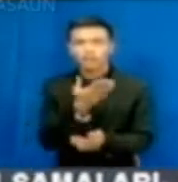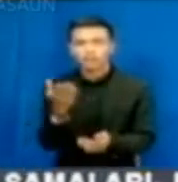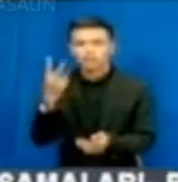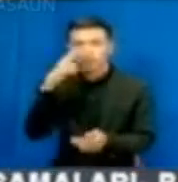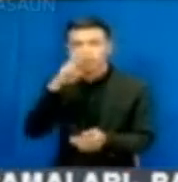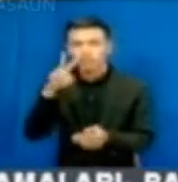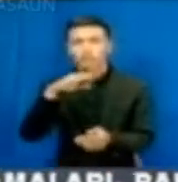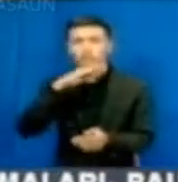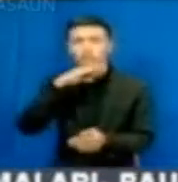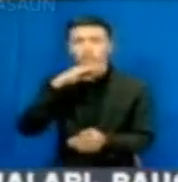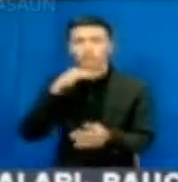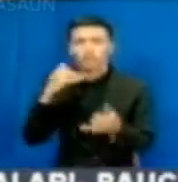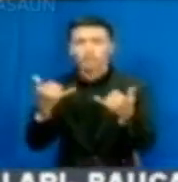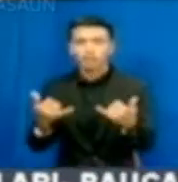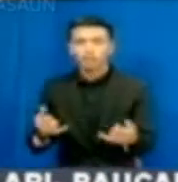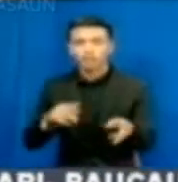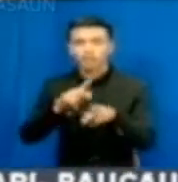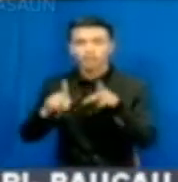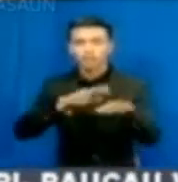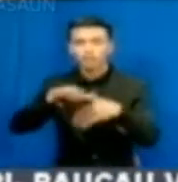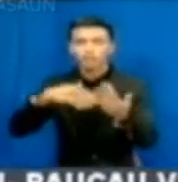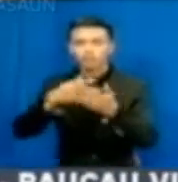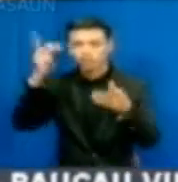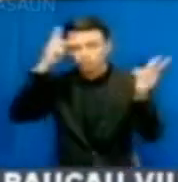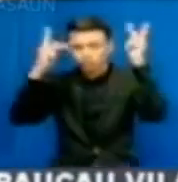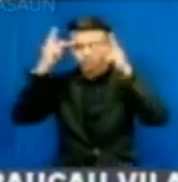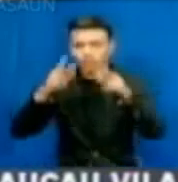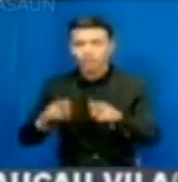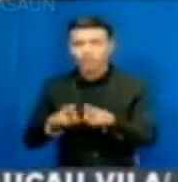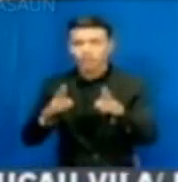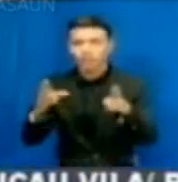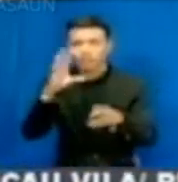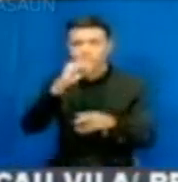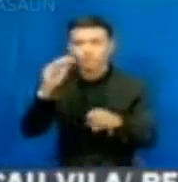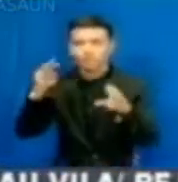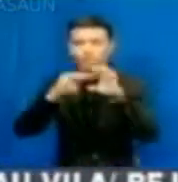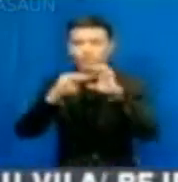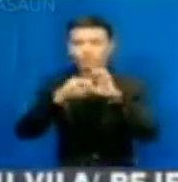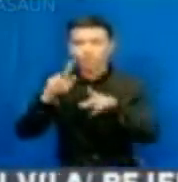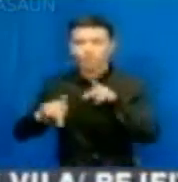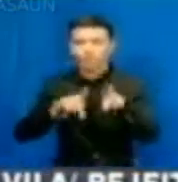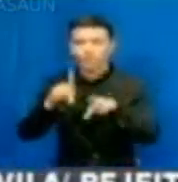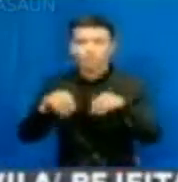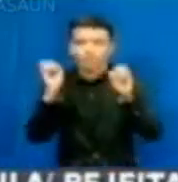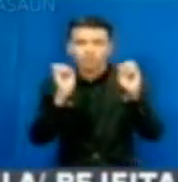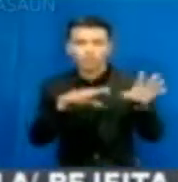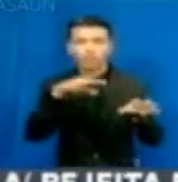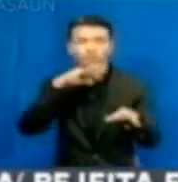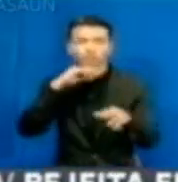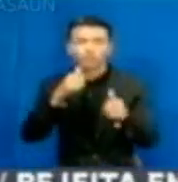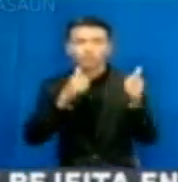Lixo Nebe Maka Dada Ne Ia Mhoto Pregupa Tampadam Iha Mota Nomos Iha Merkado Sira Su Lixo Tui Sira Nha Karan